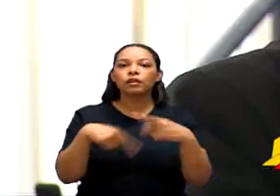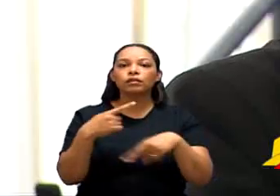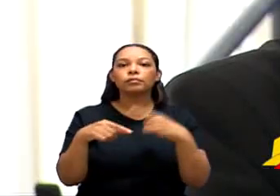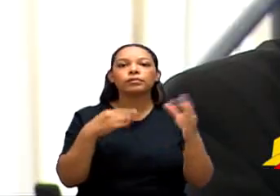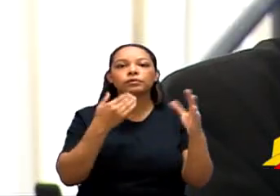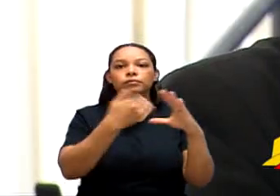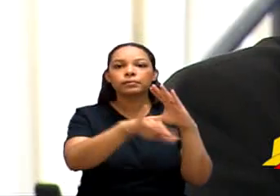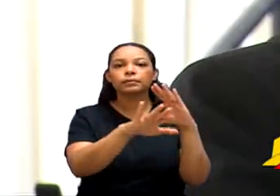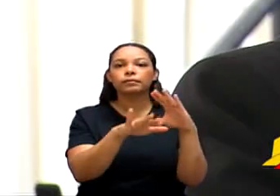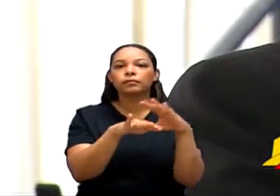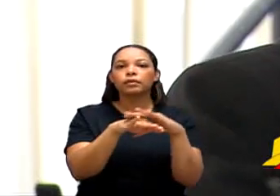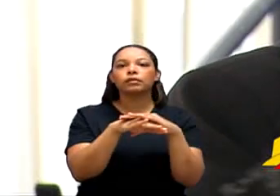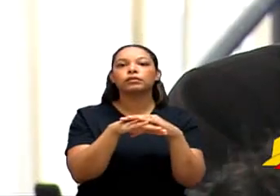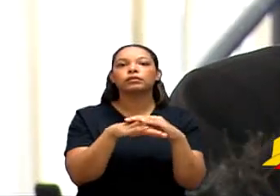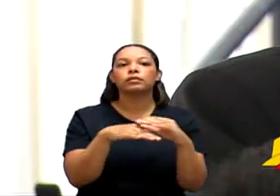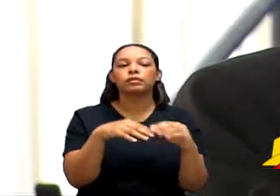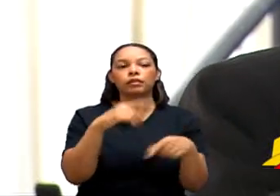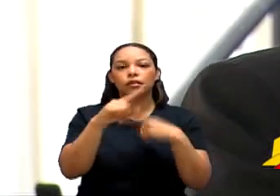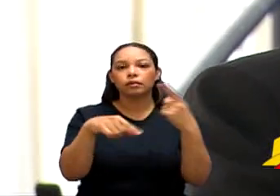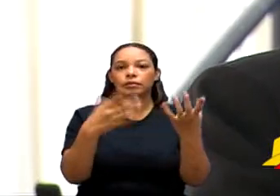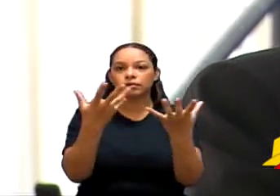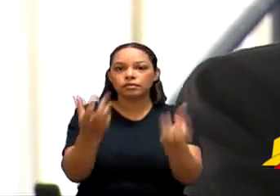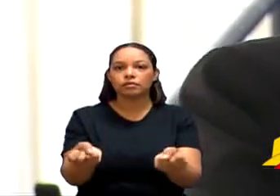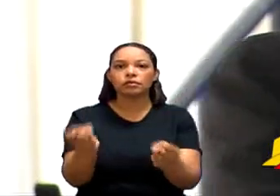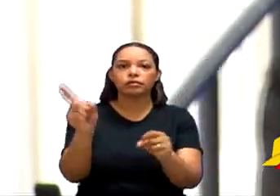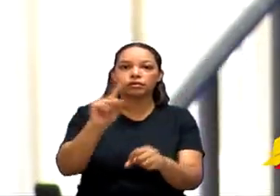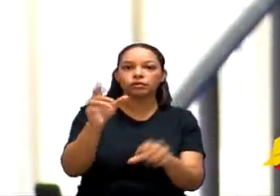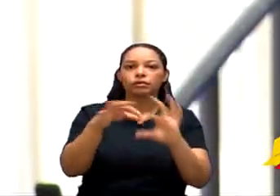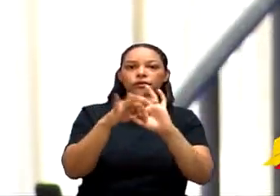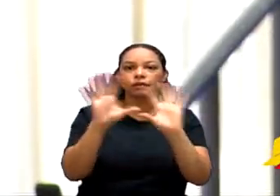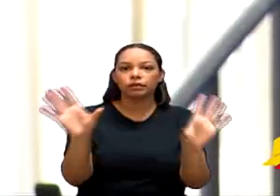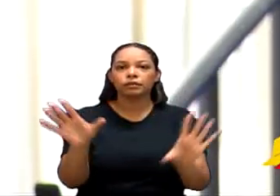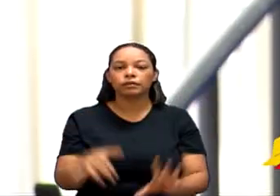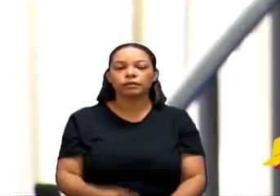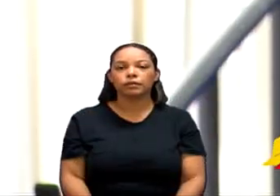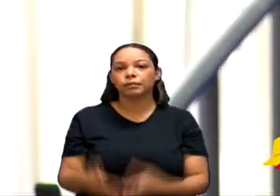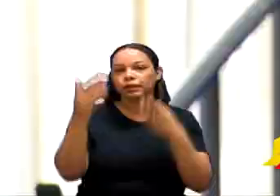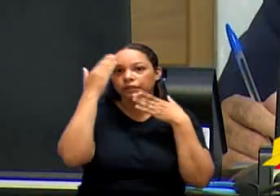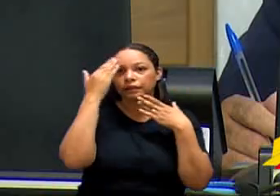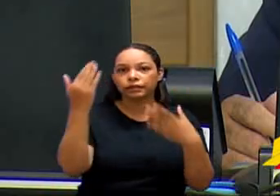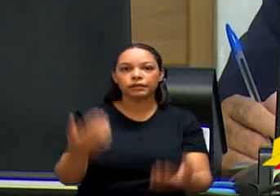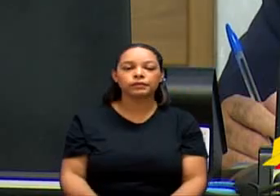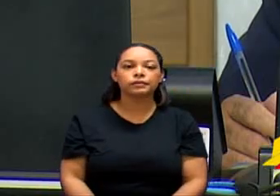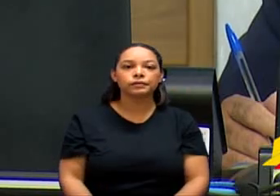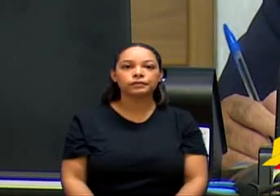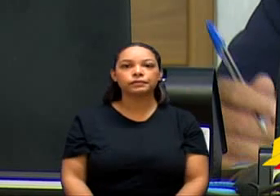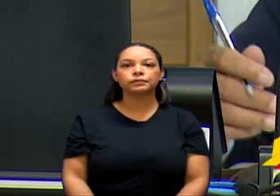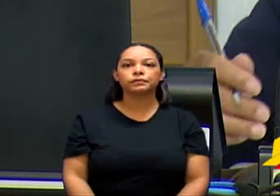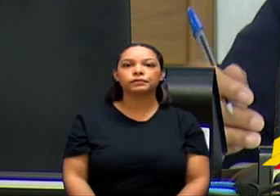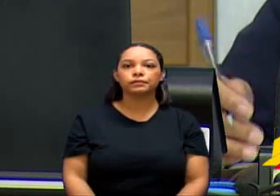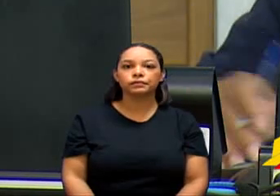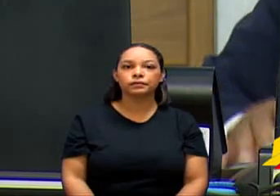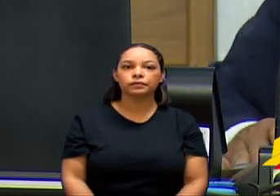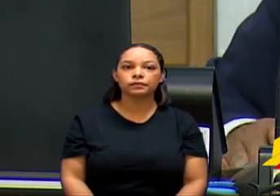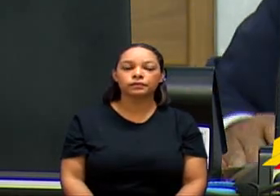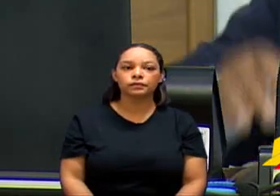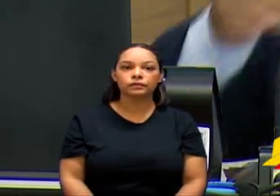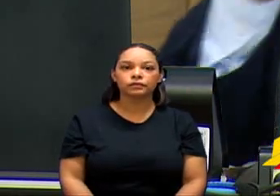à presidência e daí para que seja liberada a comissão. Faça favor para nós. Obrigada. Eu que agradeço. Obrigado, vereadora.